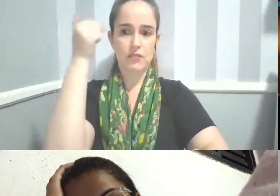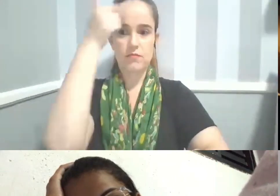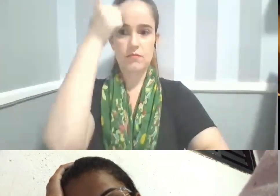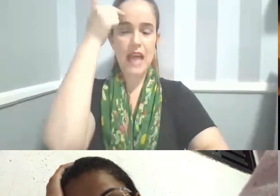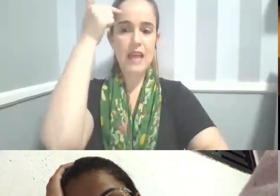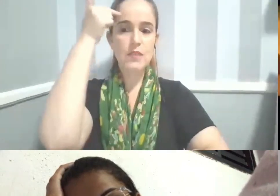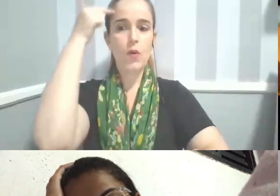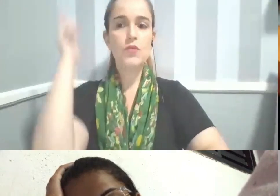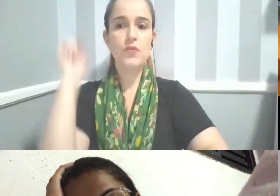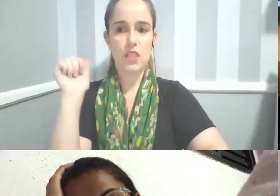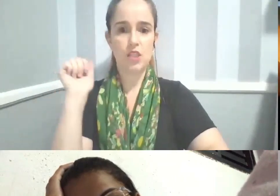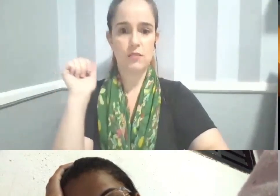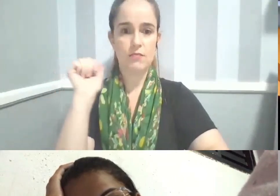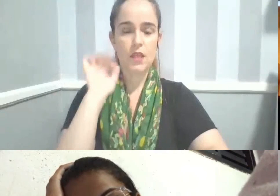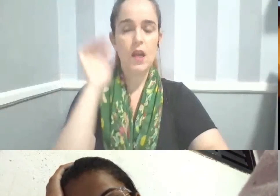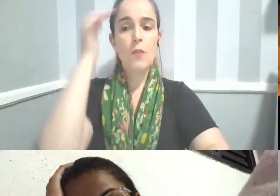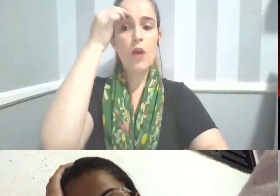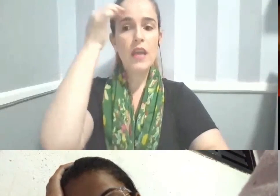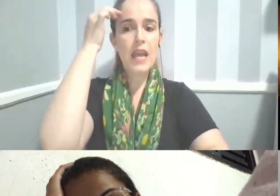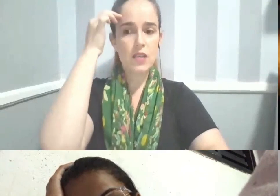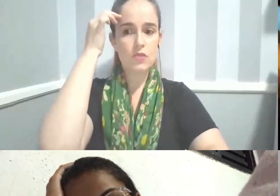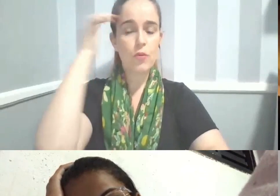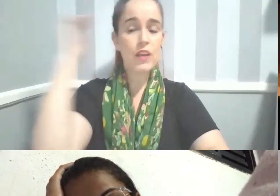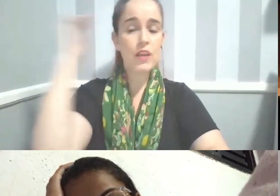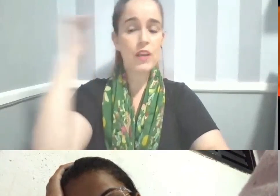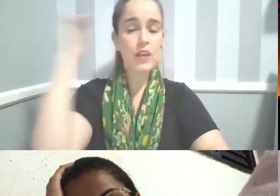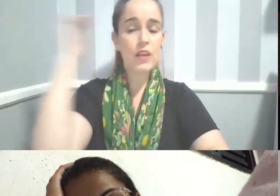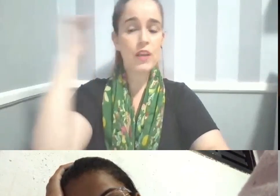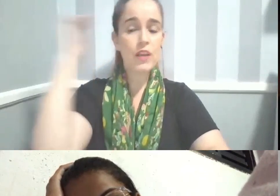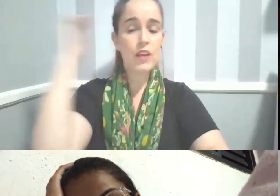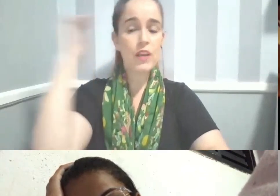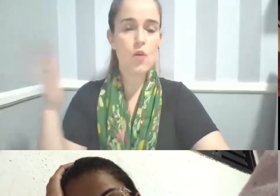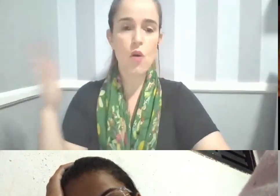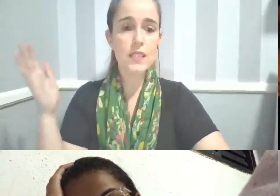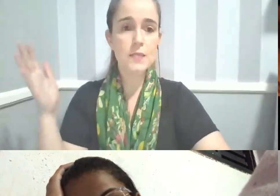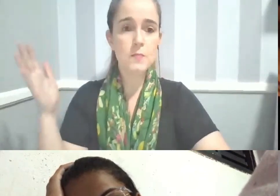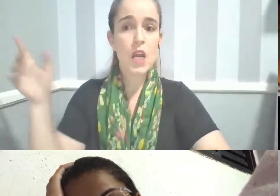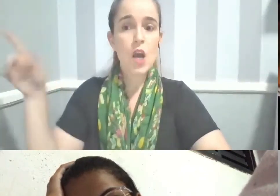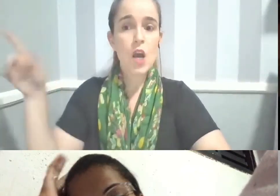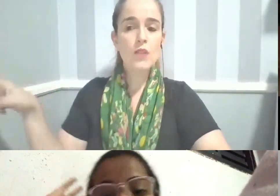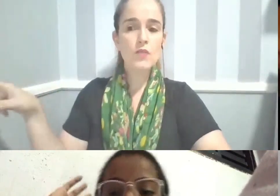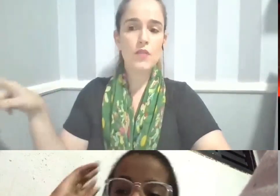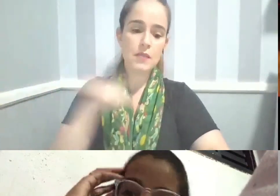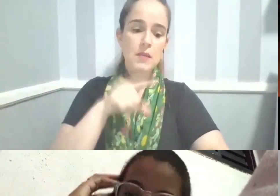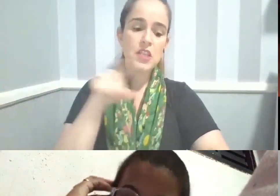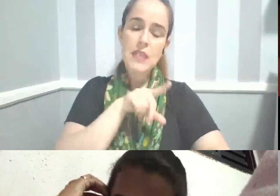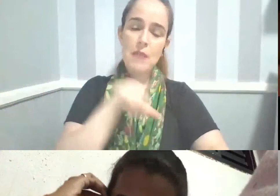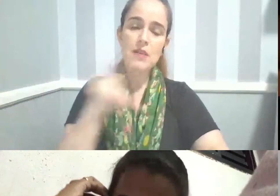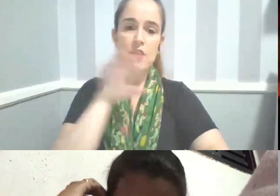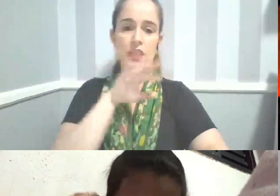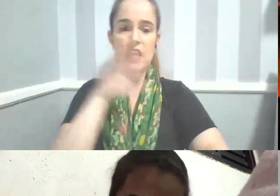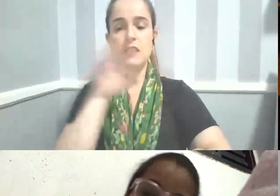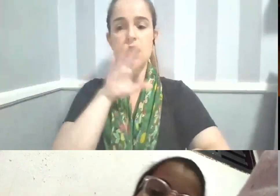10h20. 10:20. Por que isso? Porque você vai estar fazendo um monte de coisa.